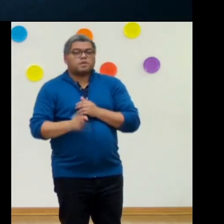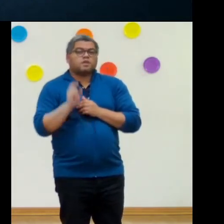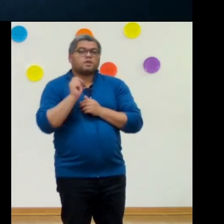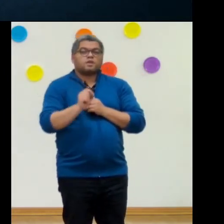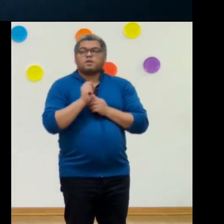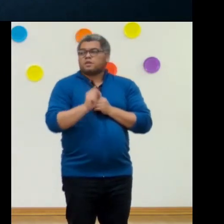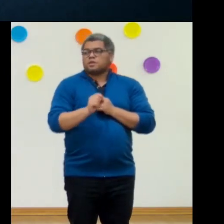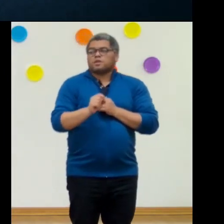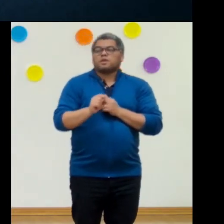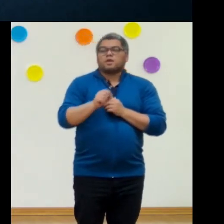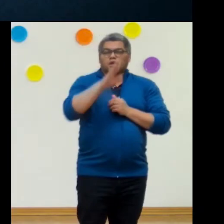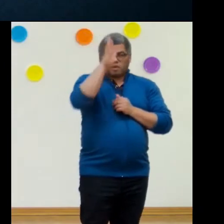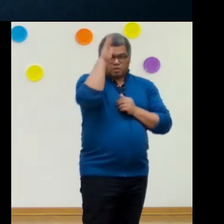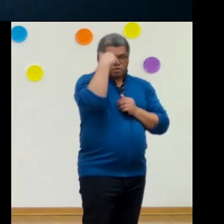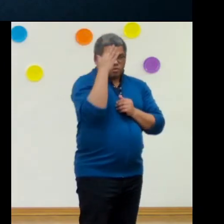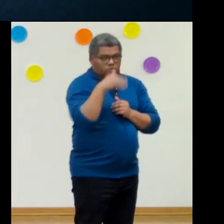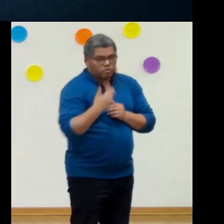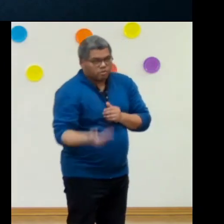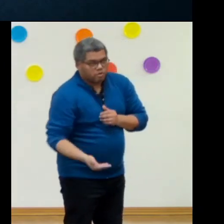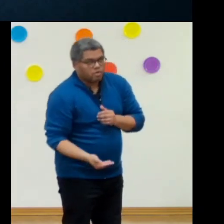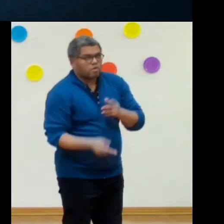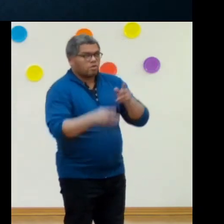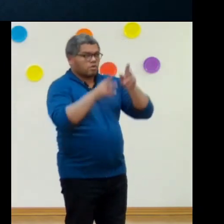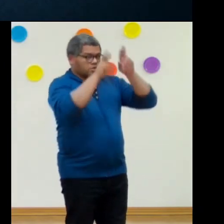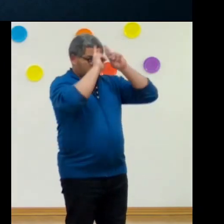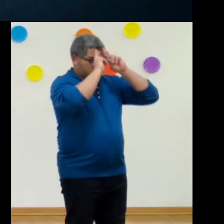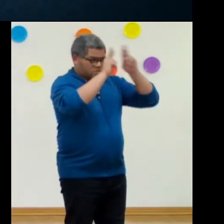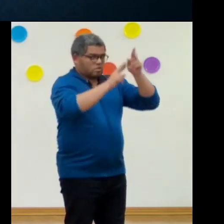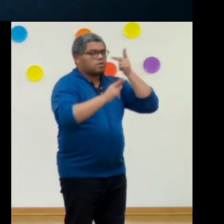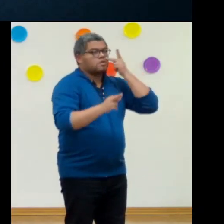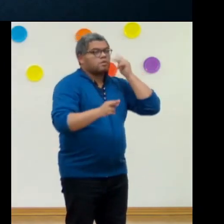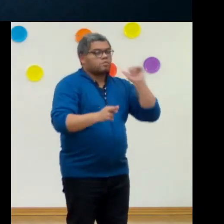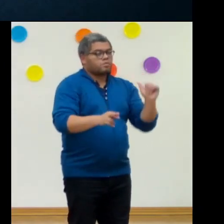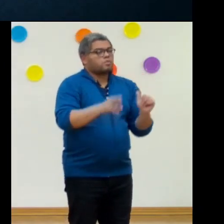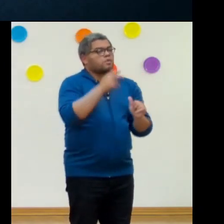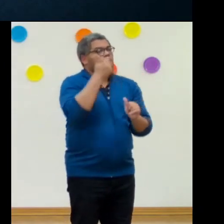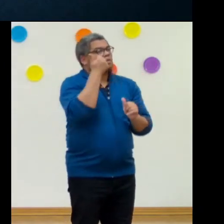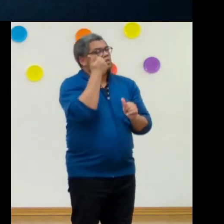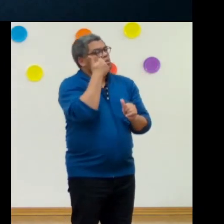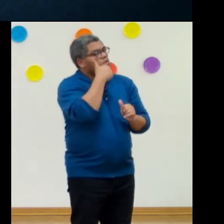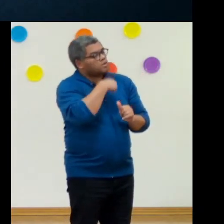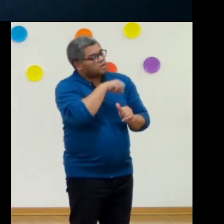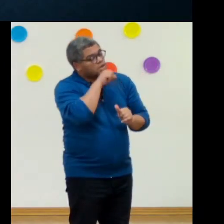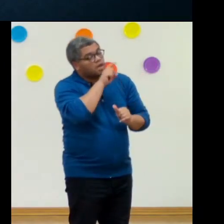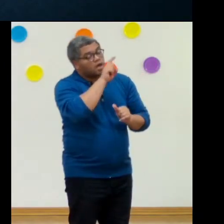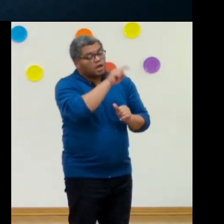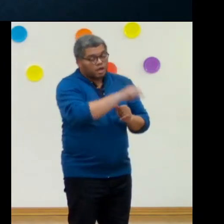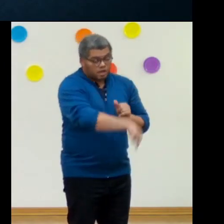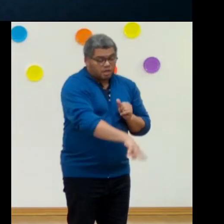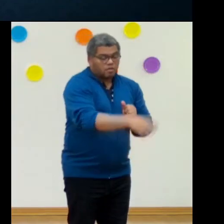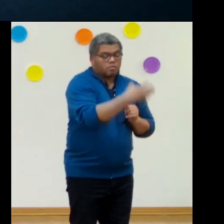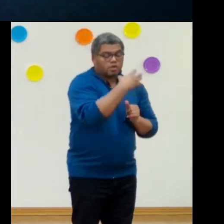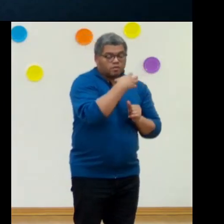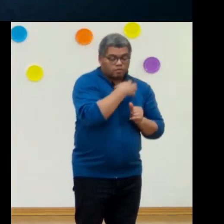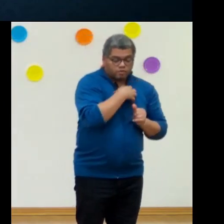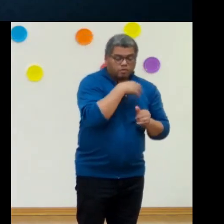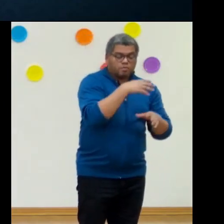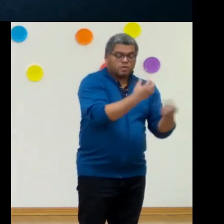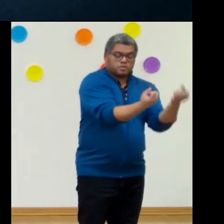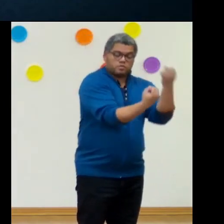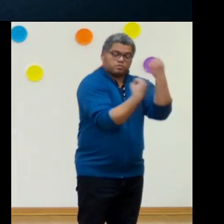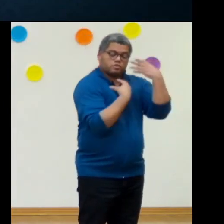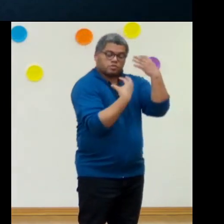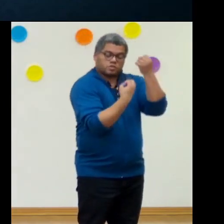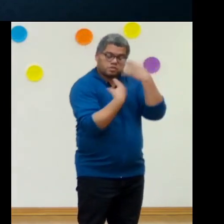honrar pai e mãe, é uma escola para ensinar a gente a honrar a Deus, que é o superior dos superiores. Né?